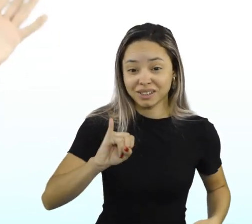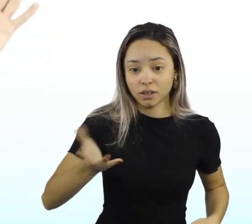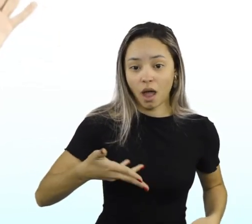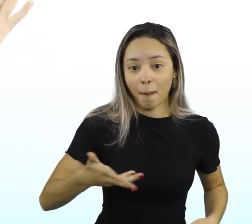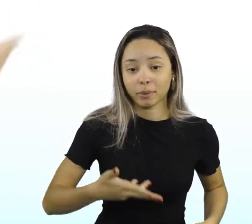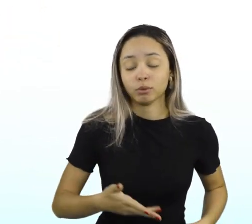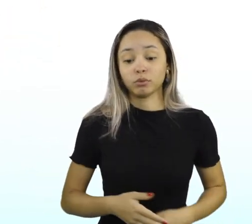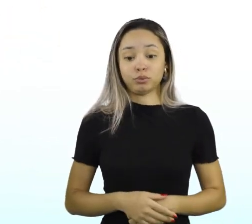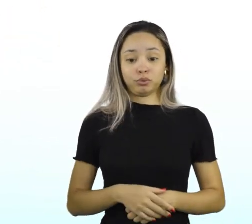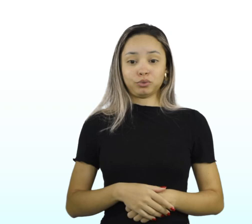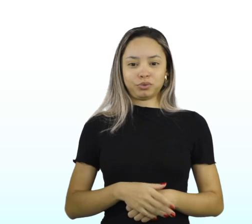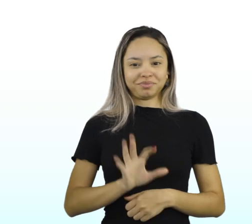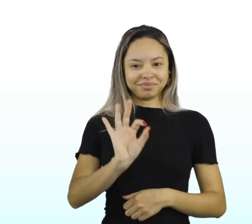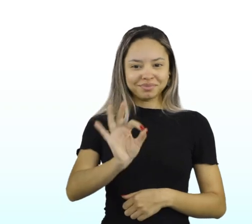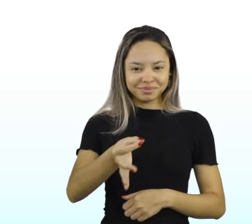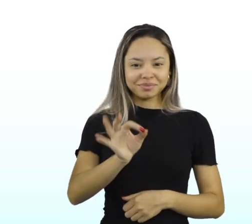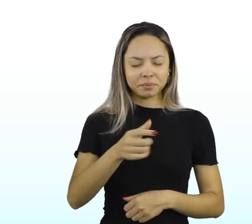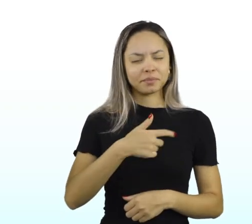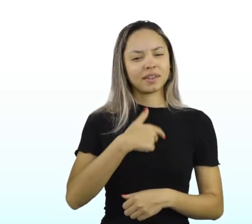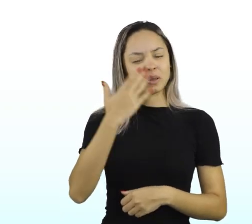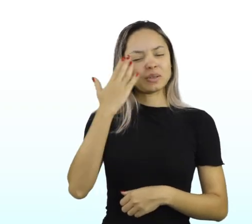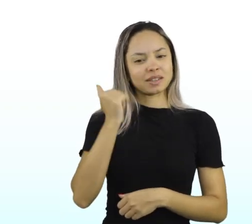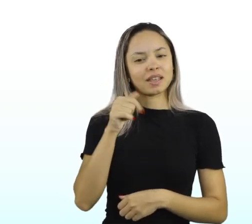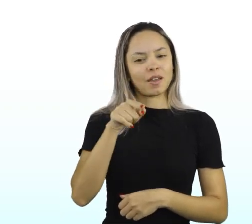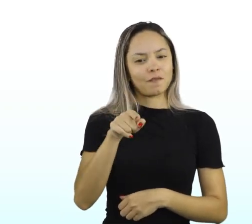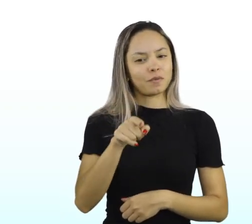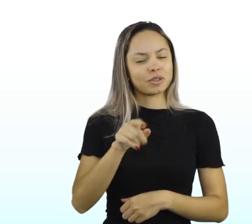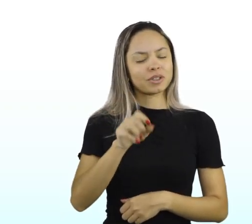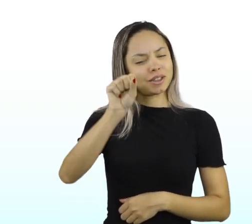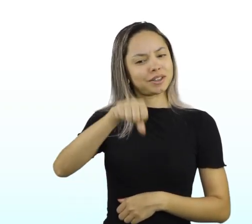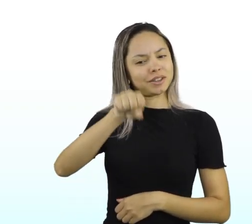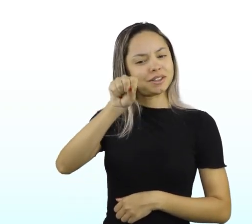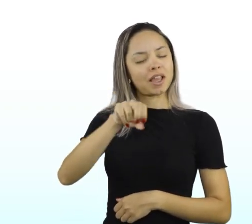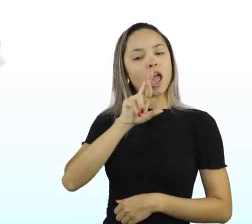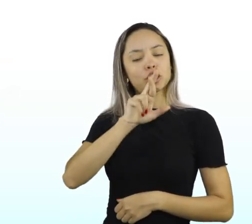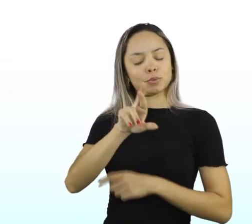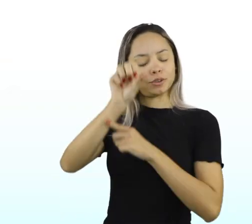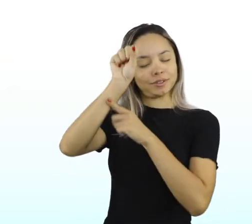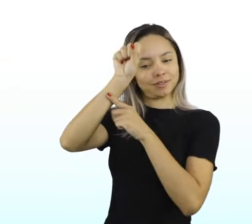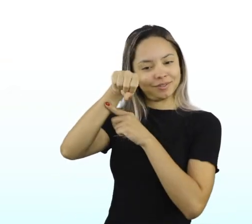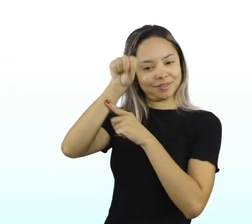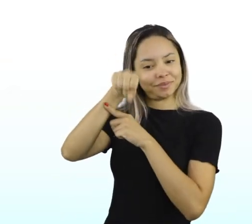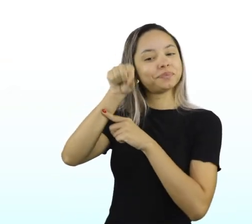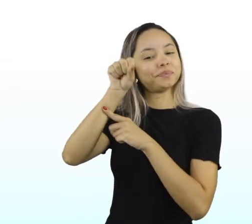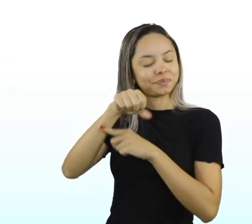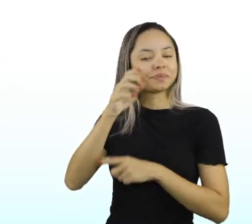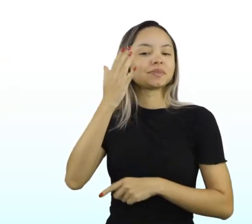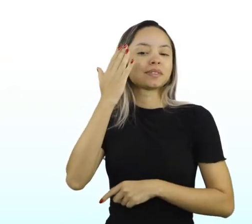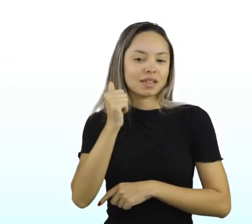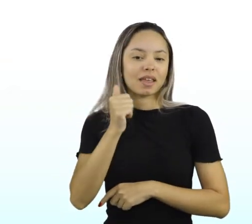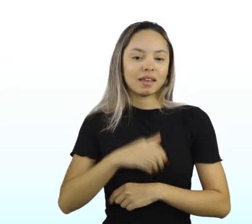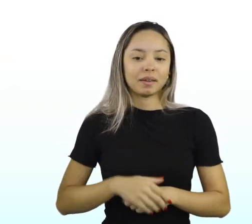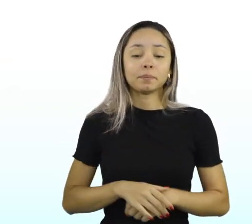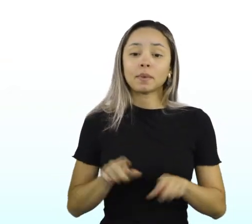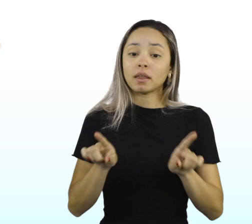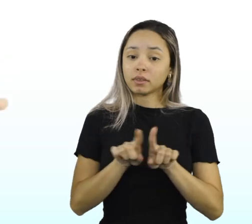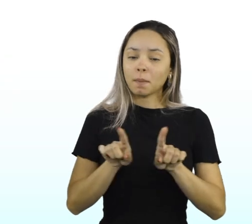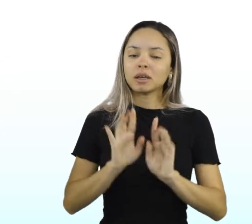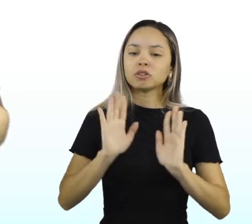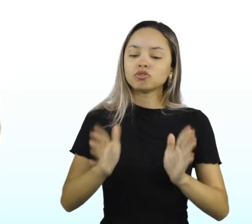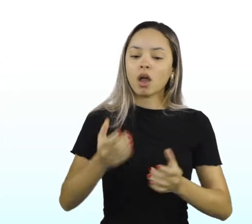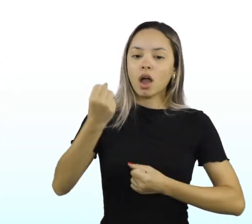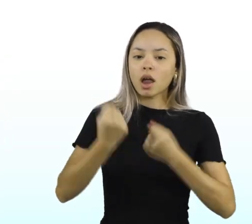é, mequetrefe? Eu sei que você balançou a cabeça dizendo sim, ou você já deve ter usado o cinto de segurança. E qual